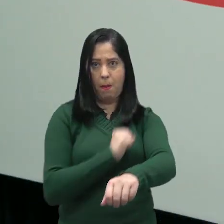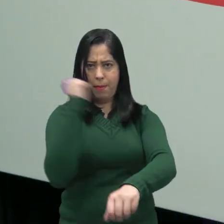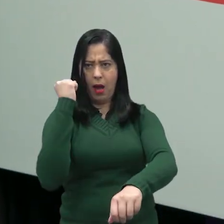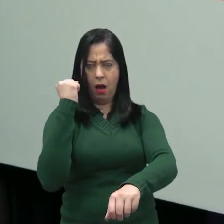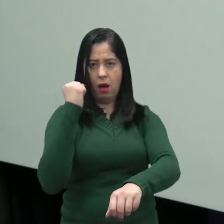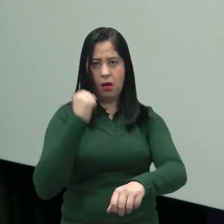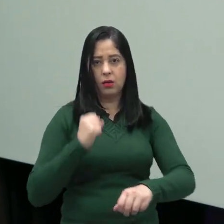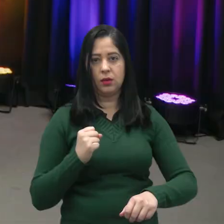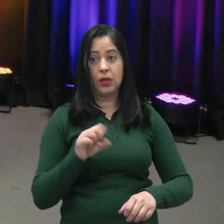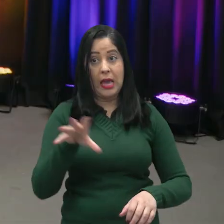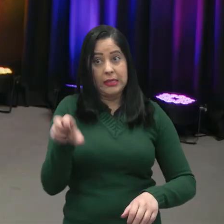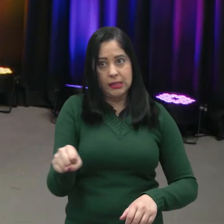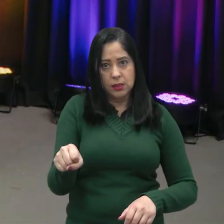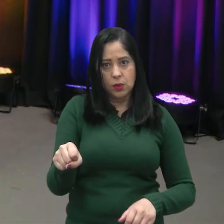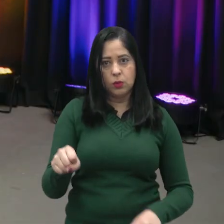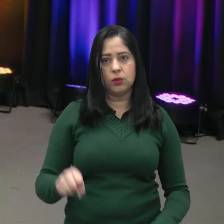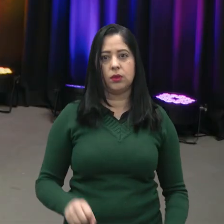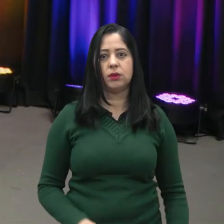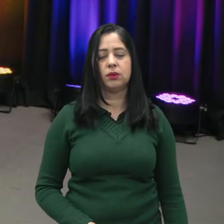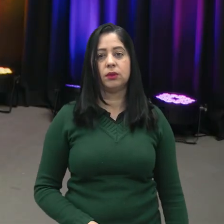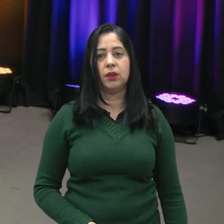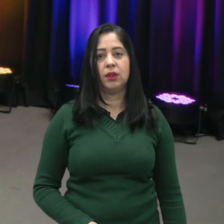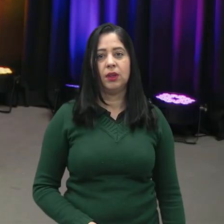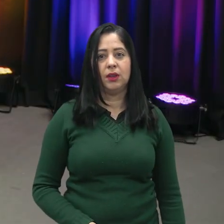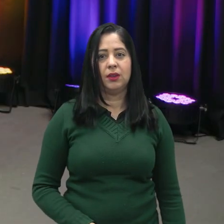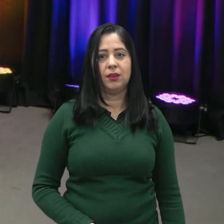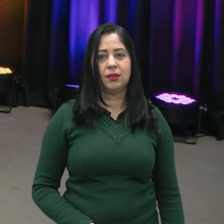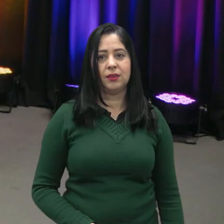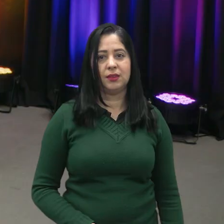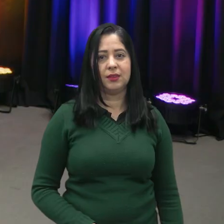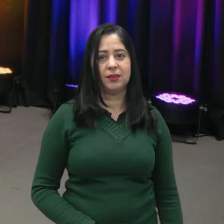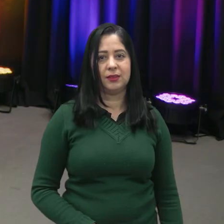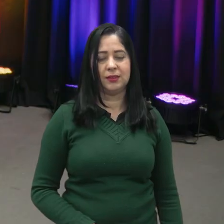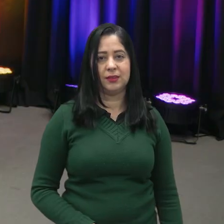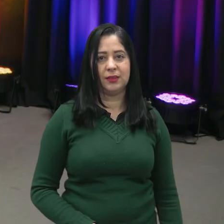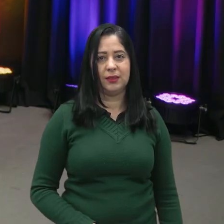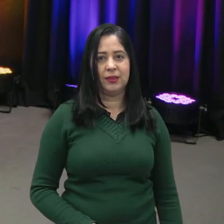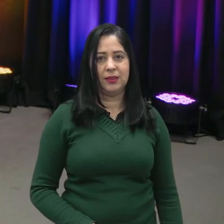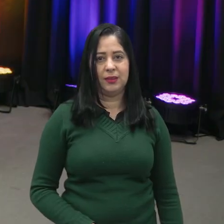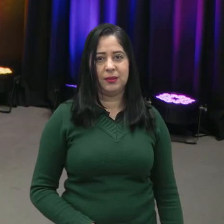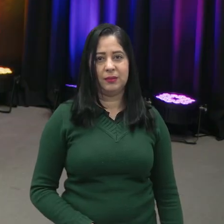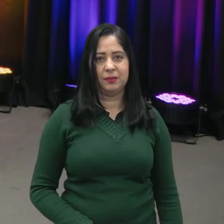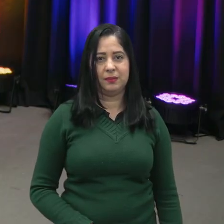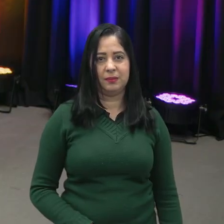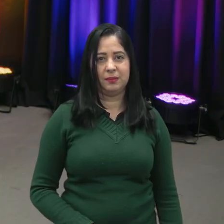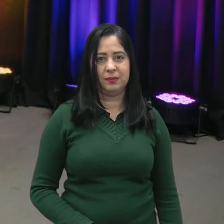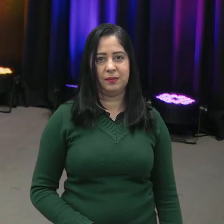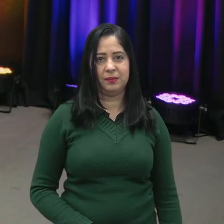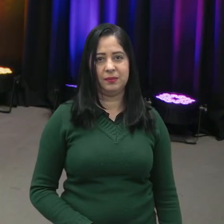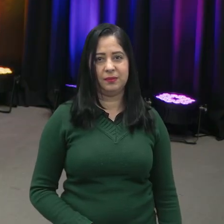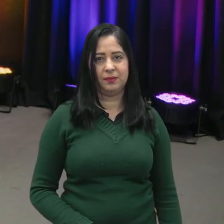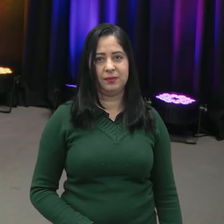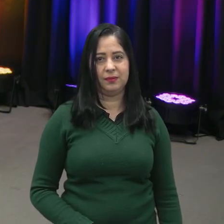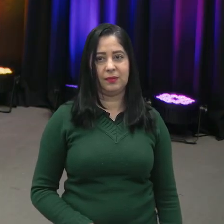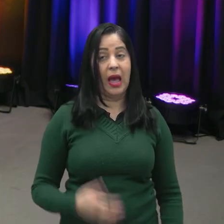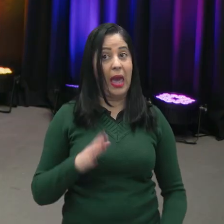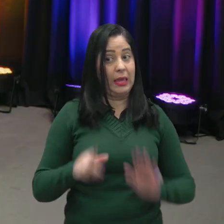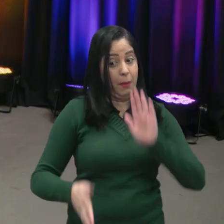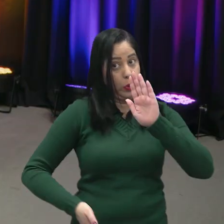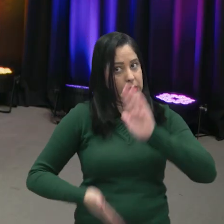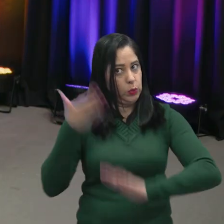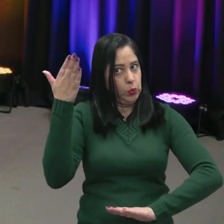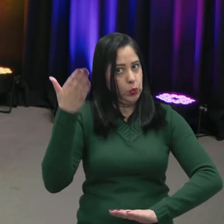para fora. Tá? Aqui eu já tô nas costas e dá tempo de eu correr. Já sai. Isso. Legal. Outra situação seria